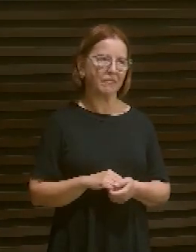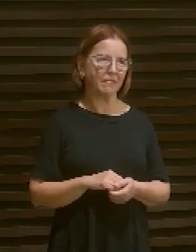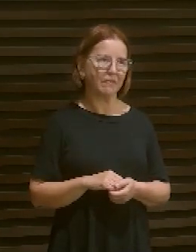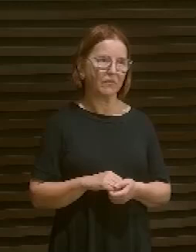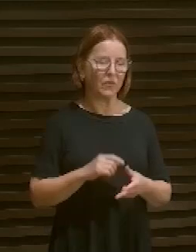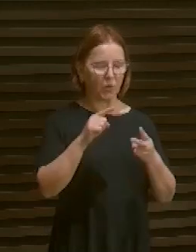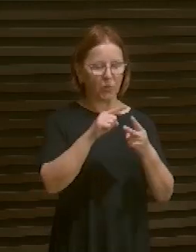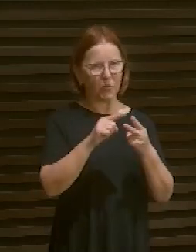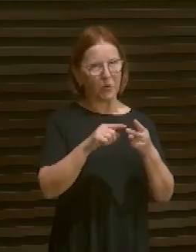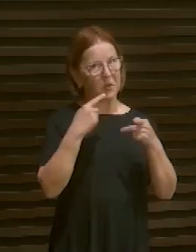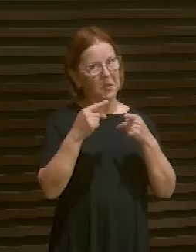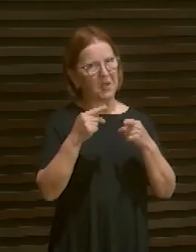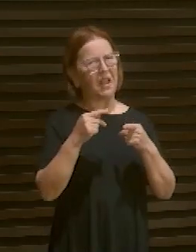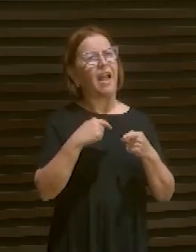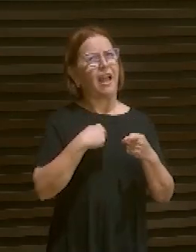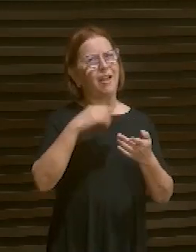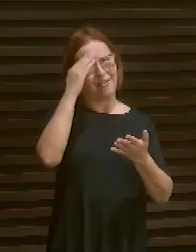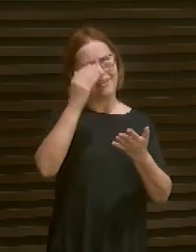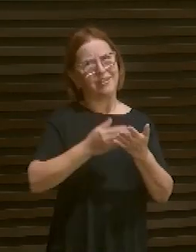Ambos declaram que creem em Deus,